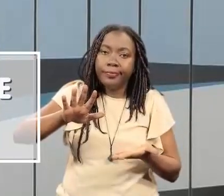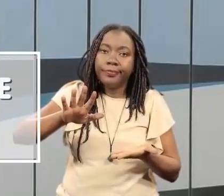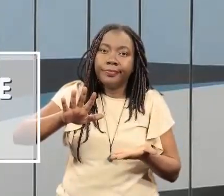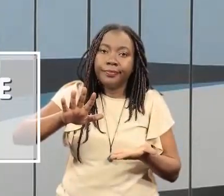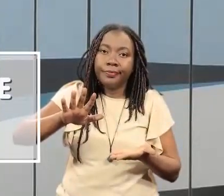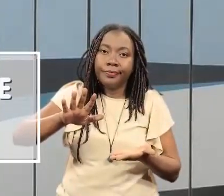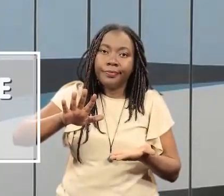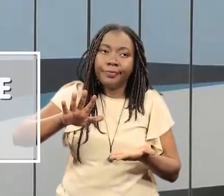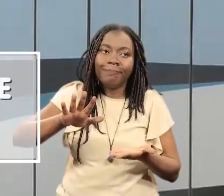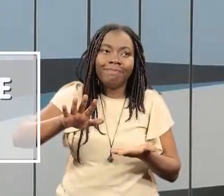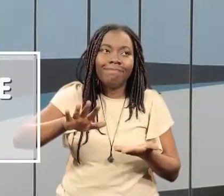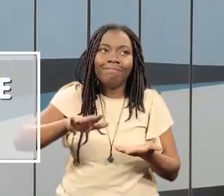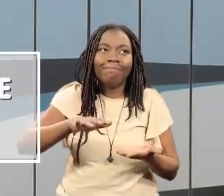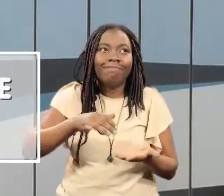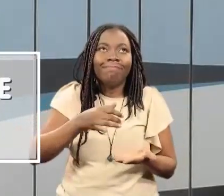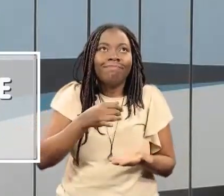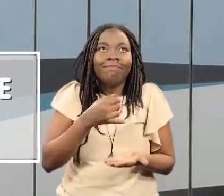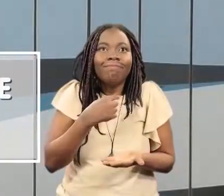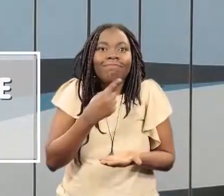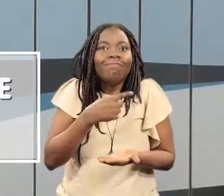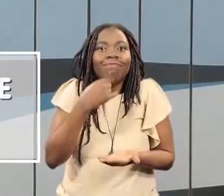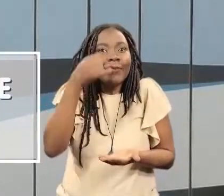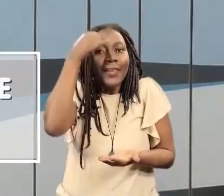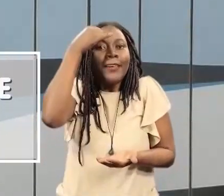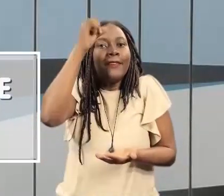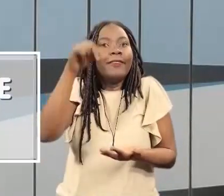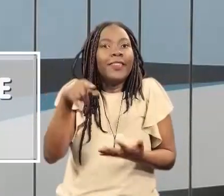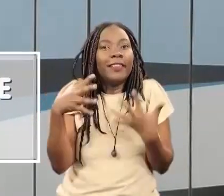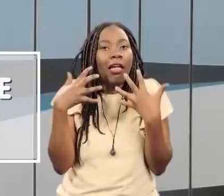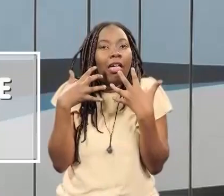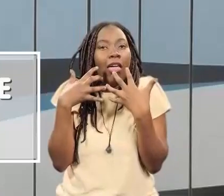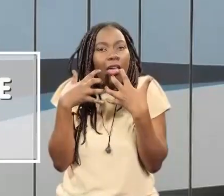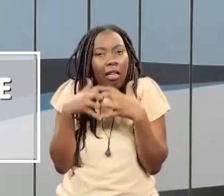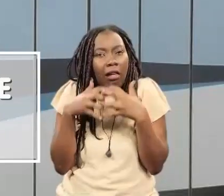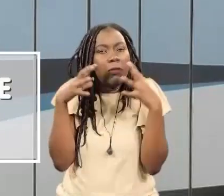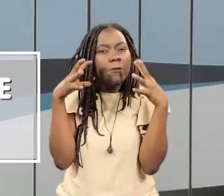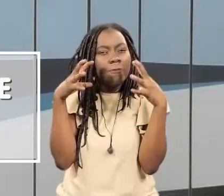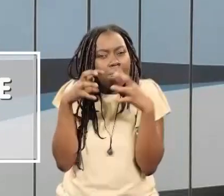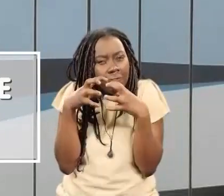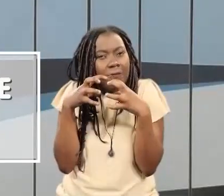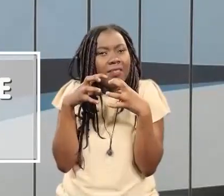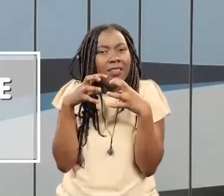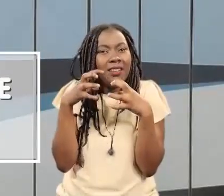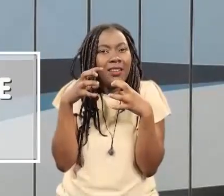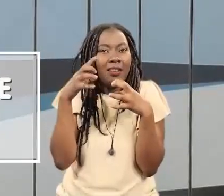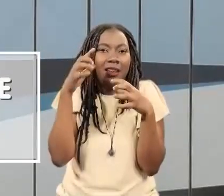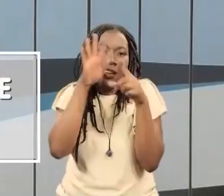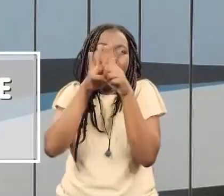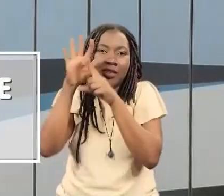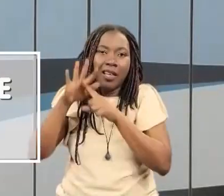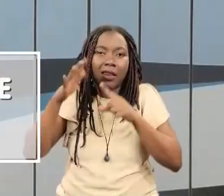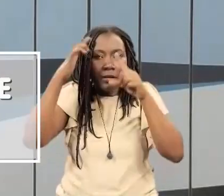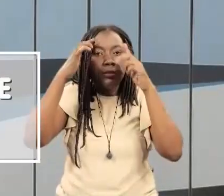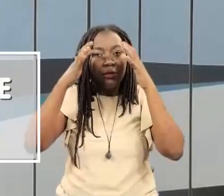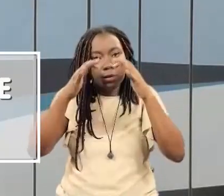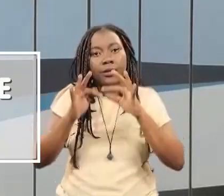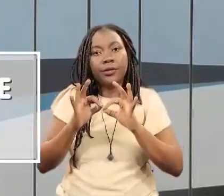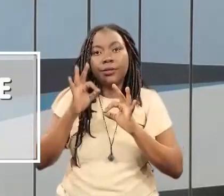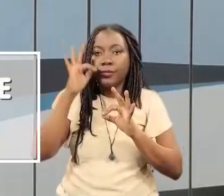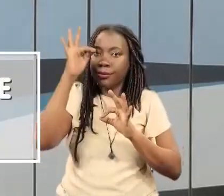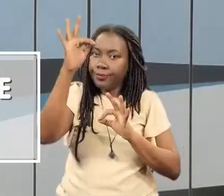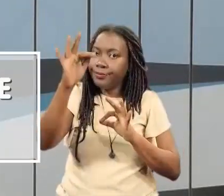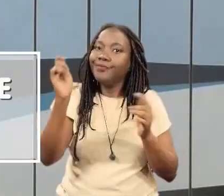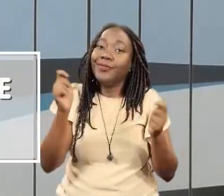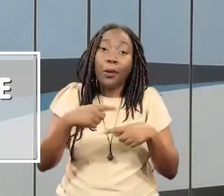é inevitável ter essa atrofia, né? Atrofiar algumas regiões do cérebro a longo prazo? Pode ser sim, porque você não está usando